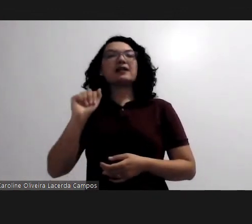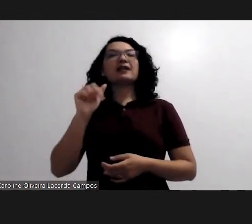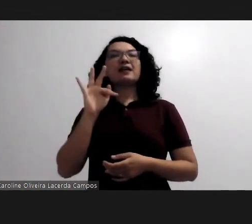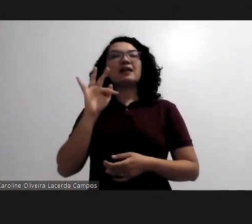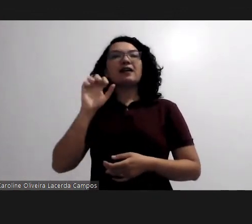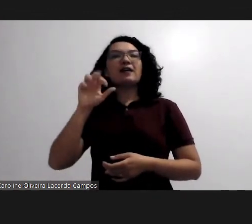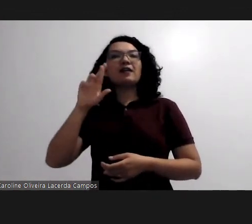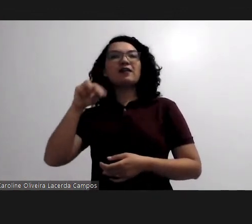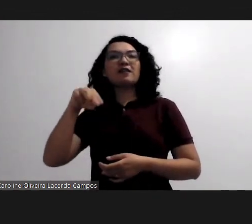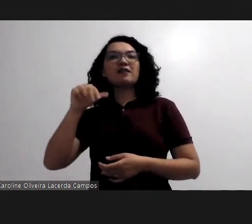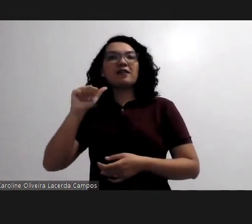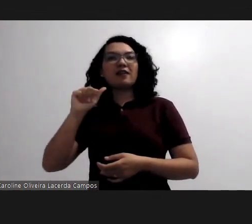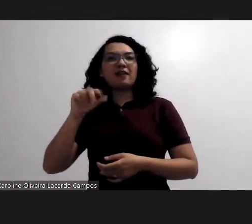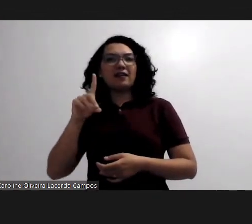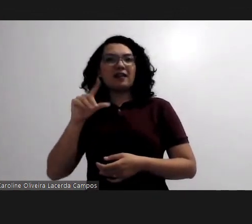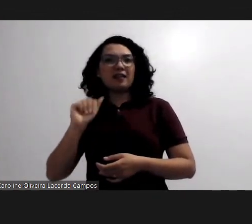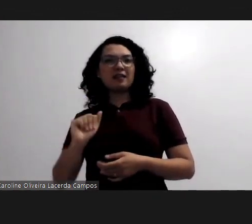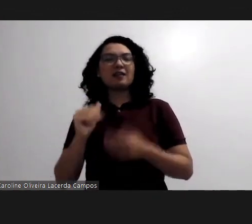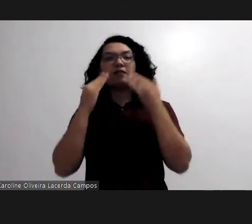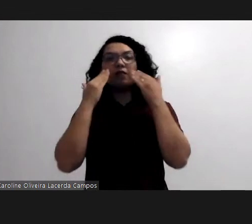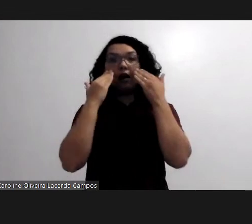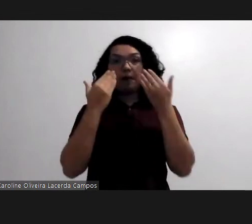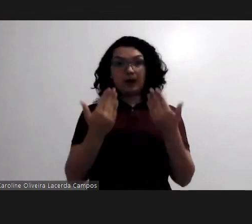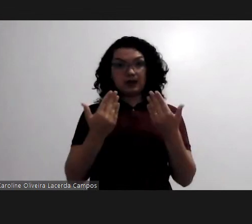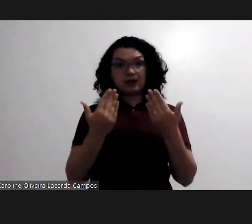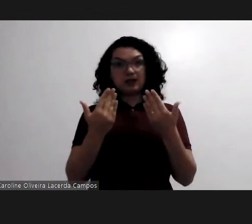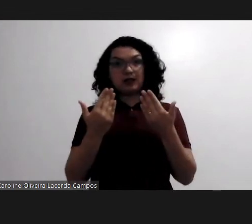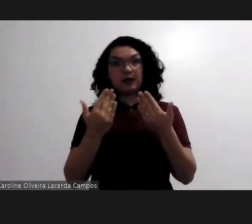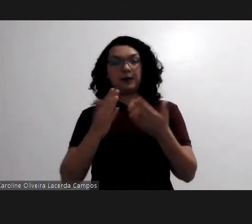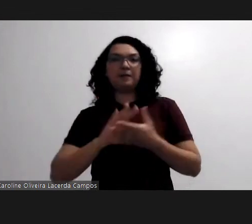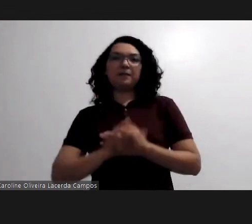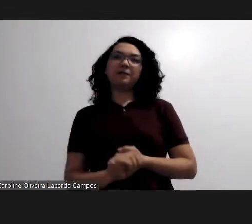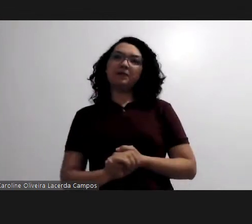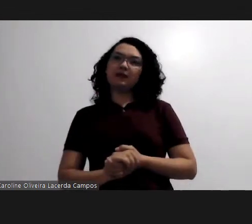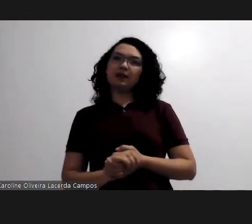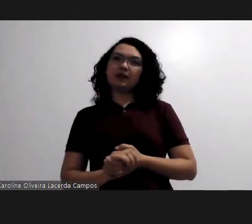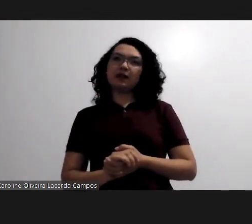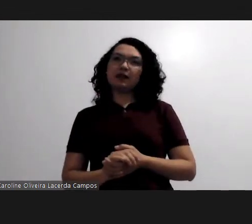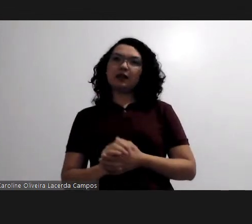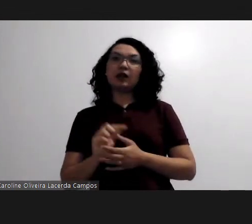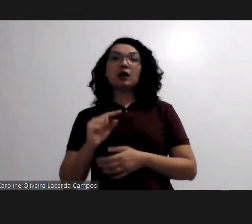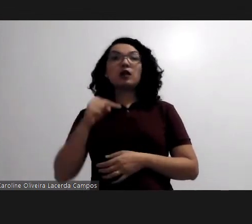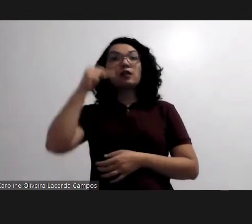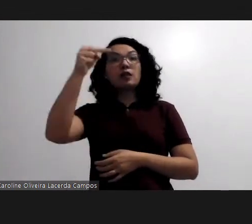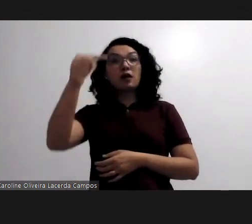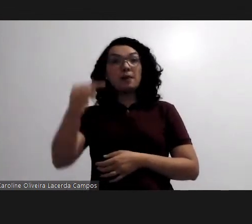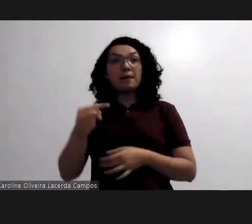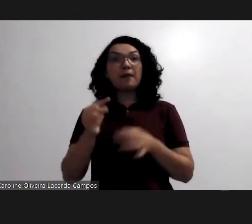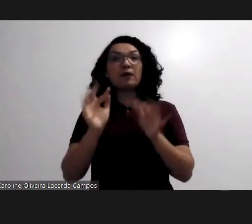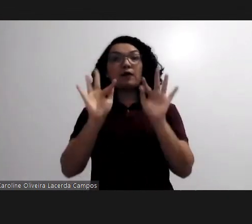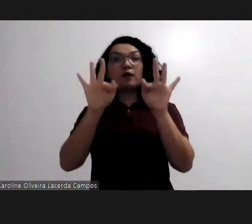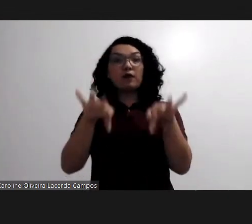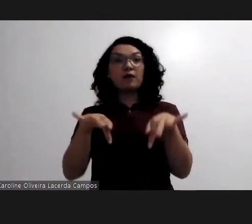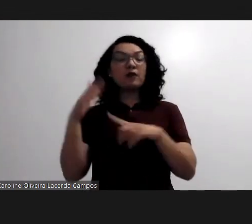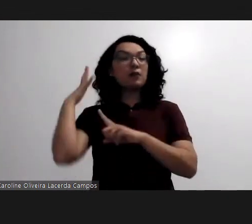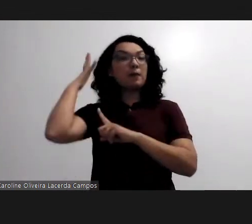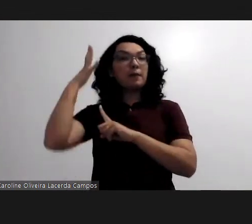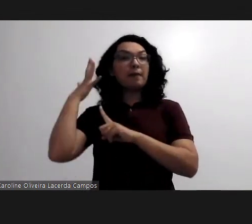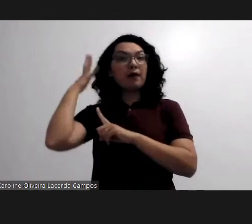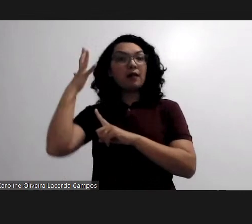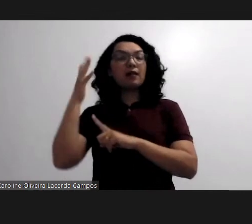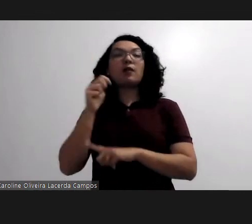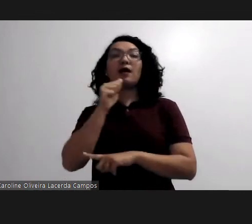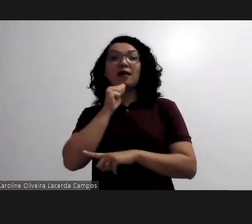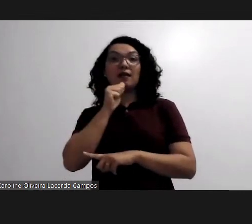apresentar. Enquanto isso, não esqueçam que ao final dos diálogos nós ainda temos também a nossa última sessão de cinema